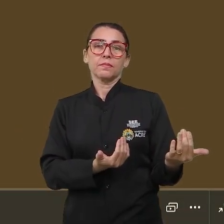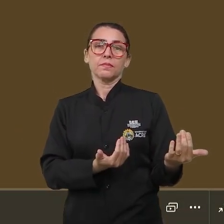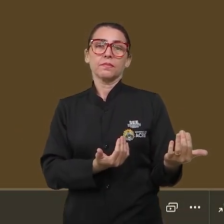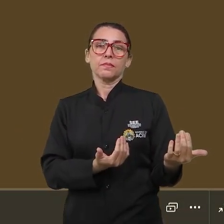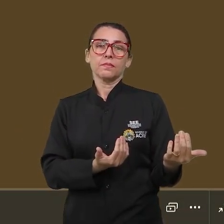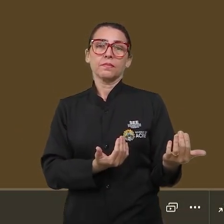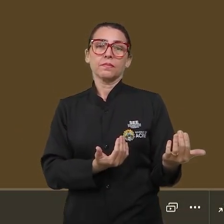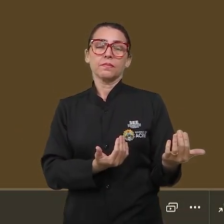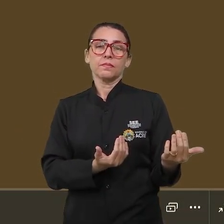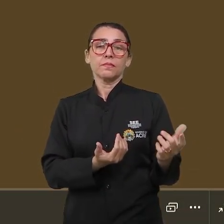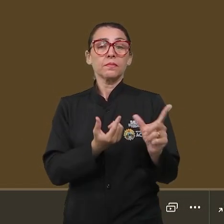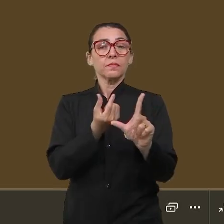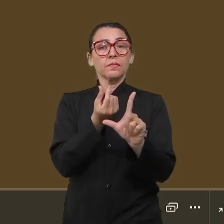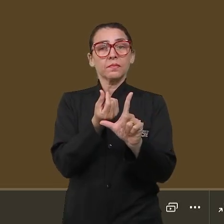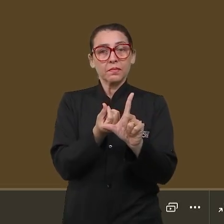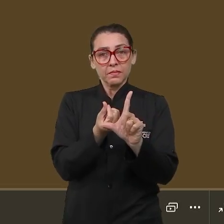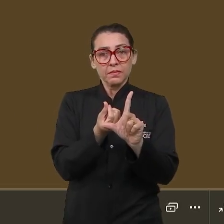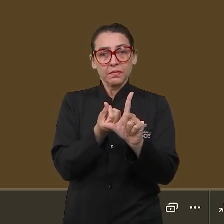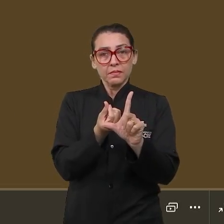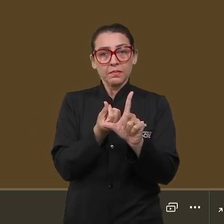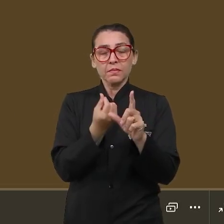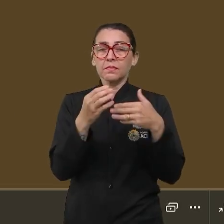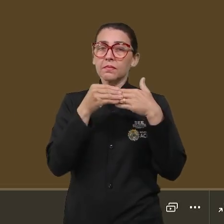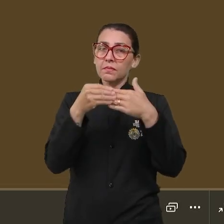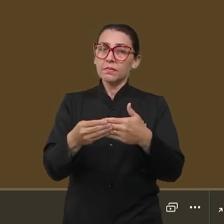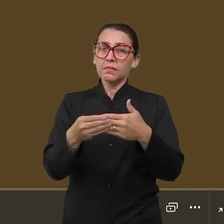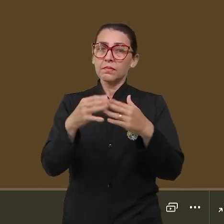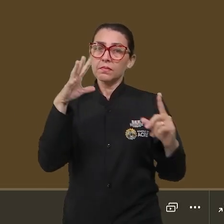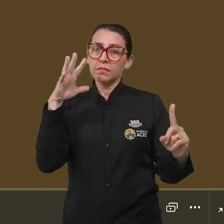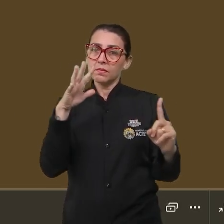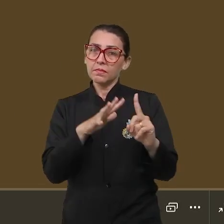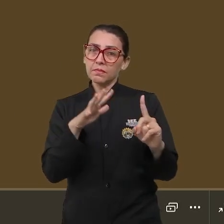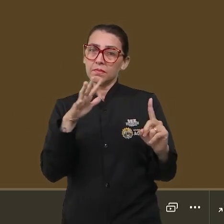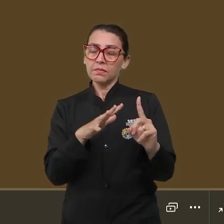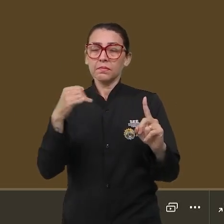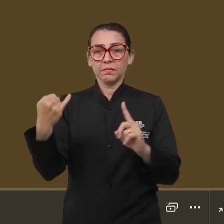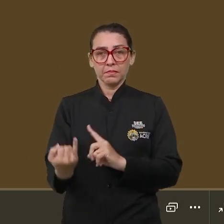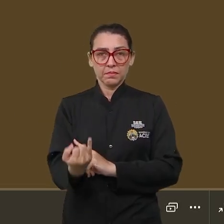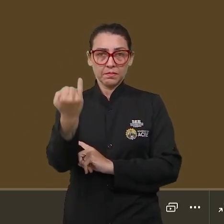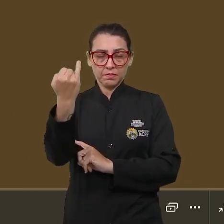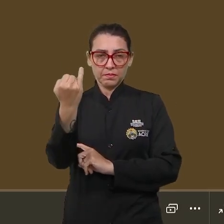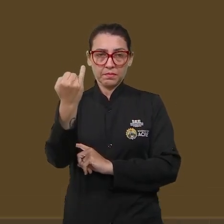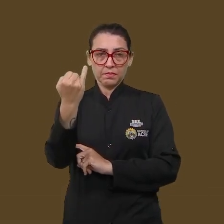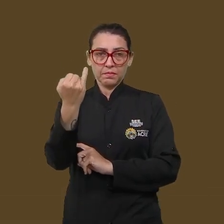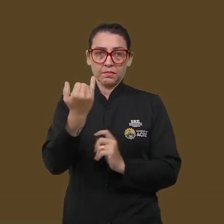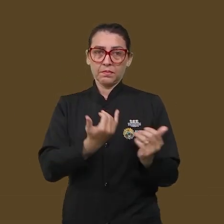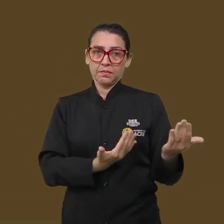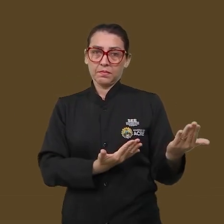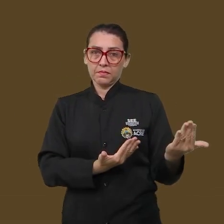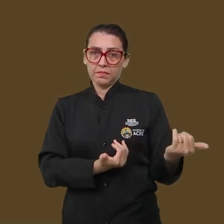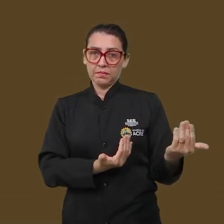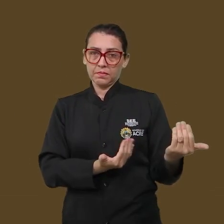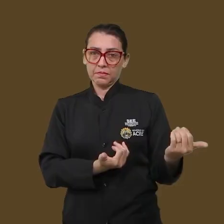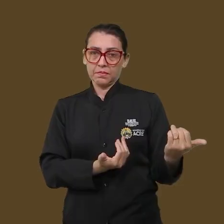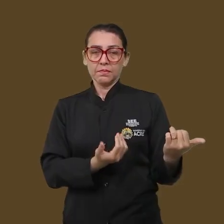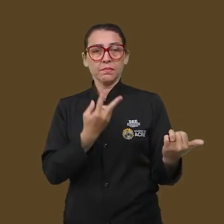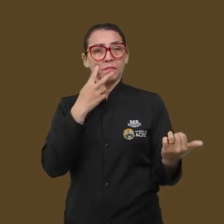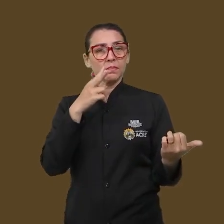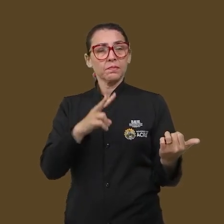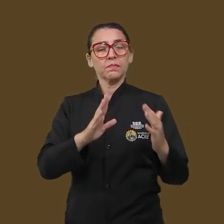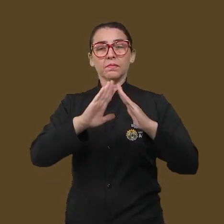que trazem essa influência tão importante para esses jovens, e a gente vê